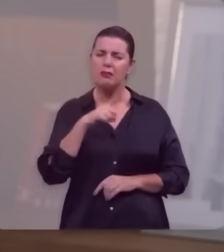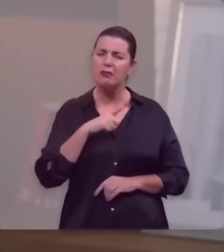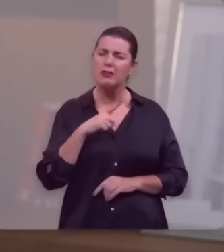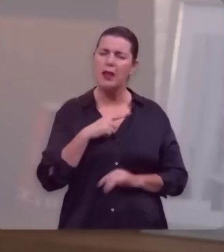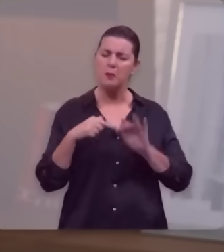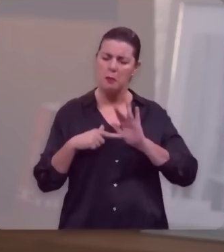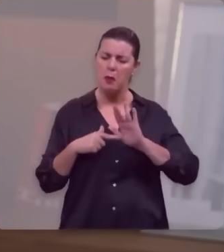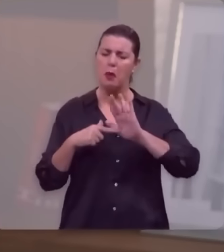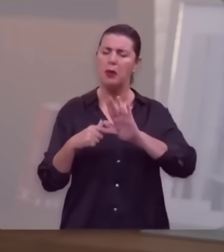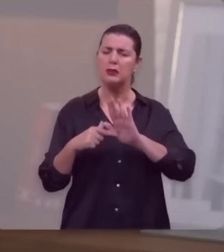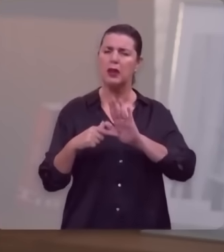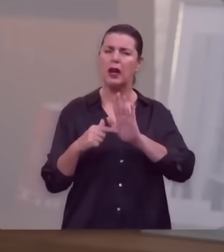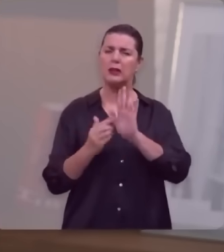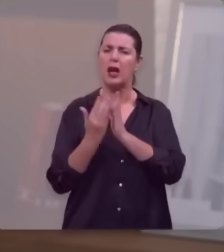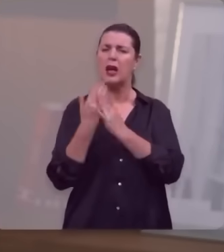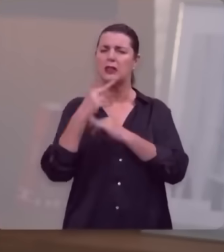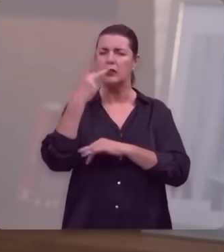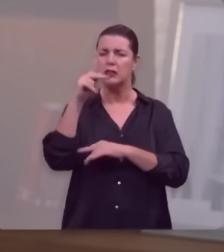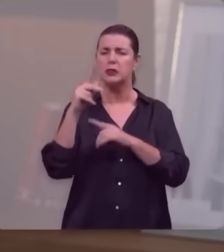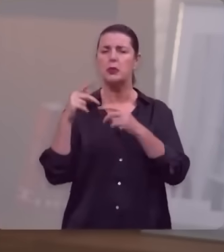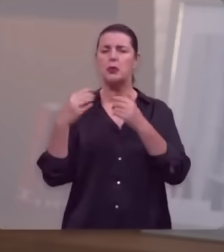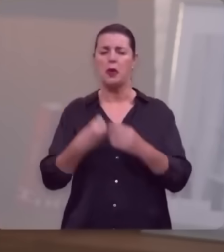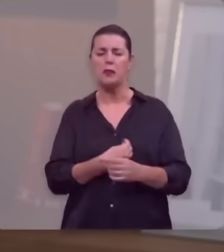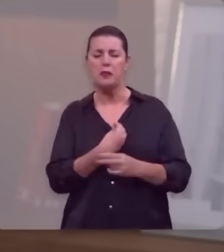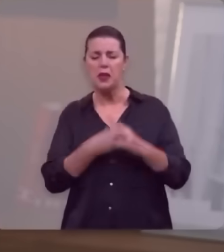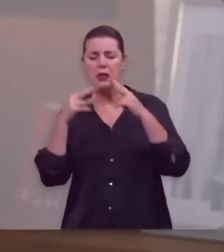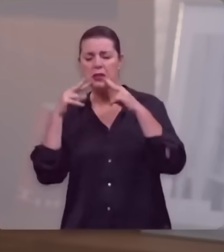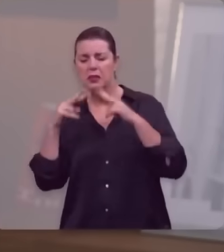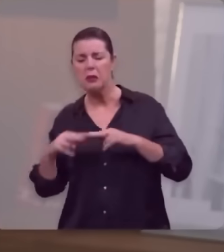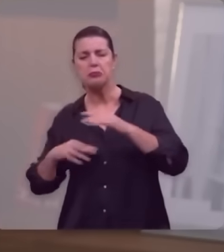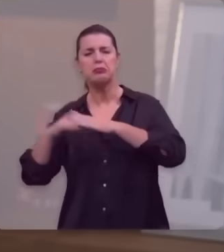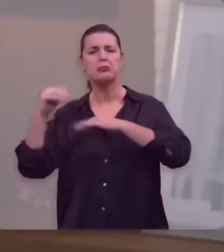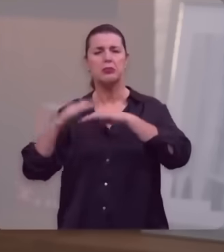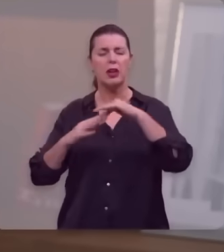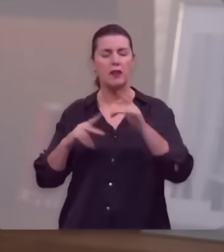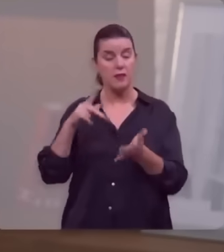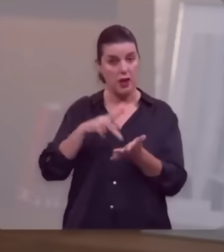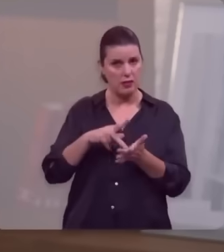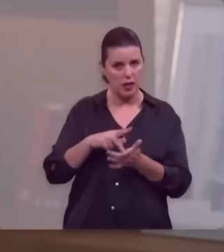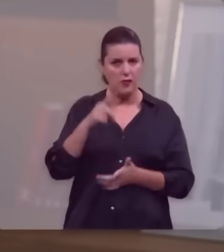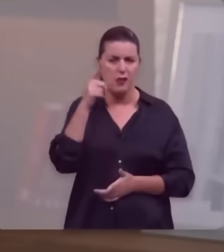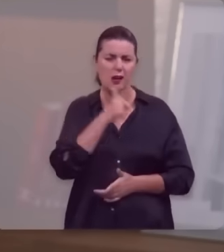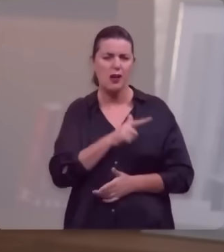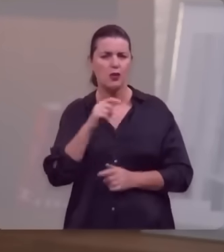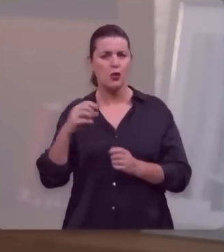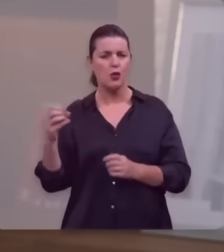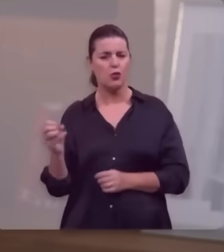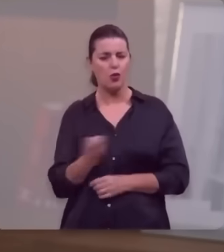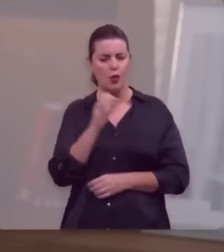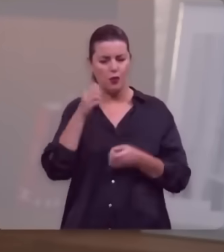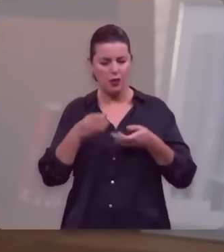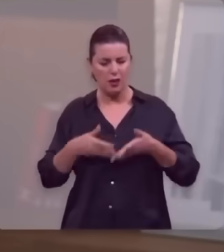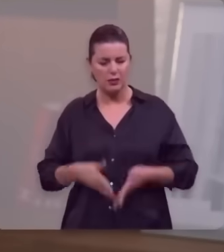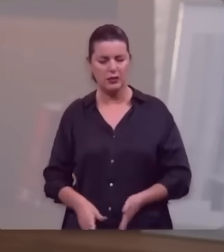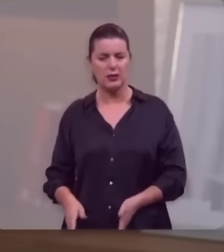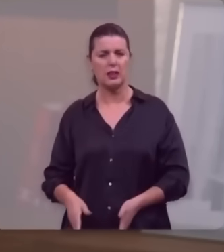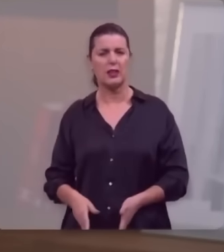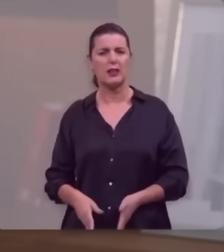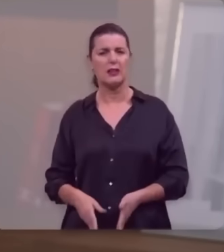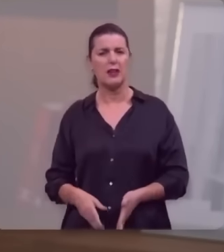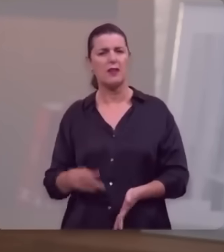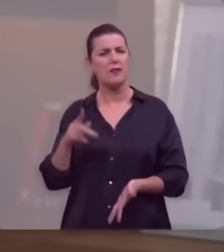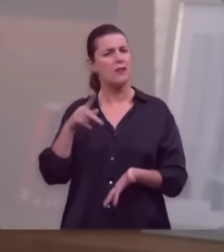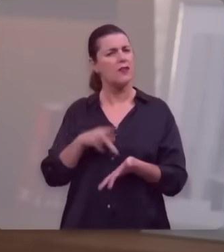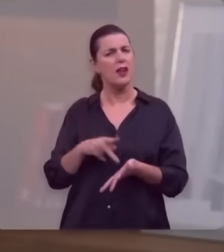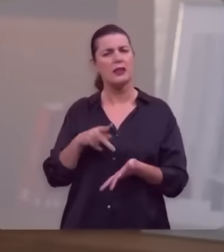demonstrado pela sua vida pelo seu testemunho pelas suas obras que de fato você nasceu de novo que de fato você é uma nova criatura que de